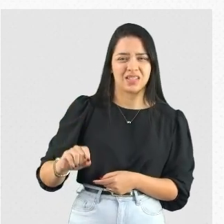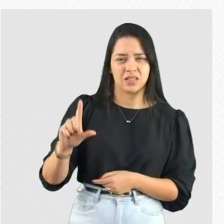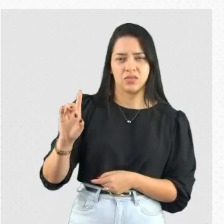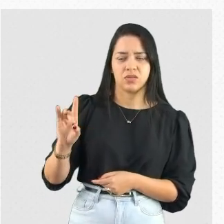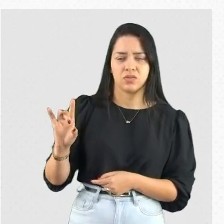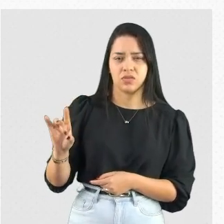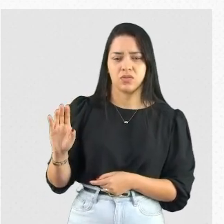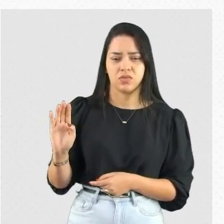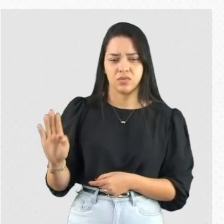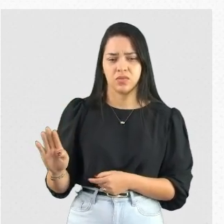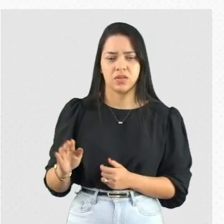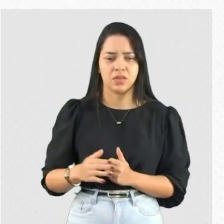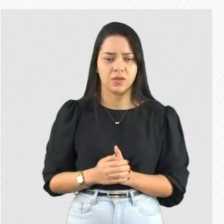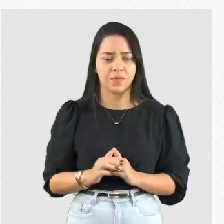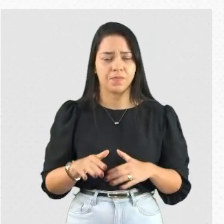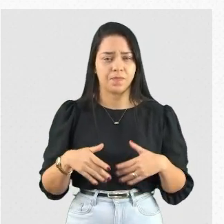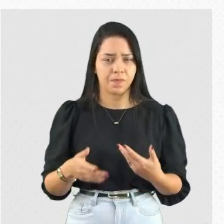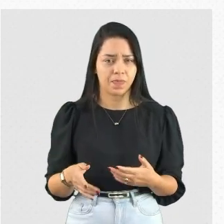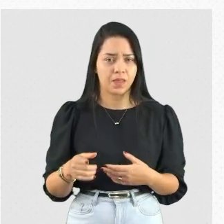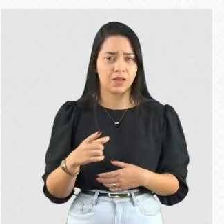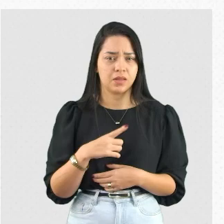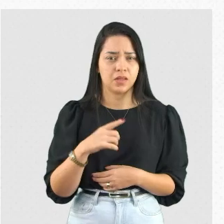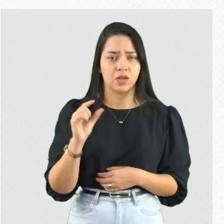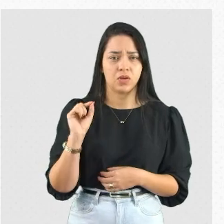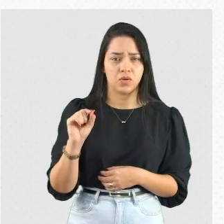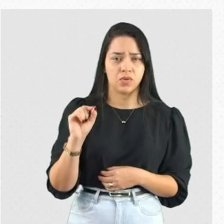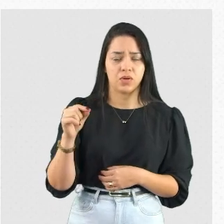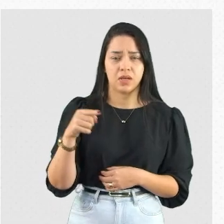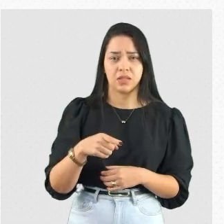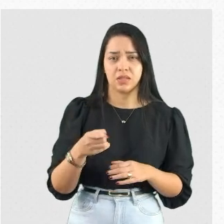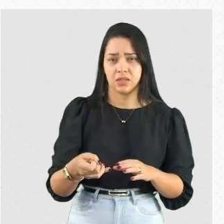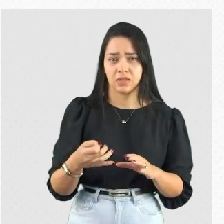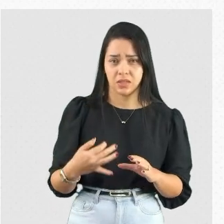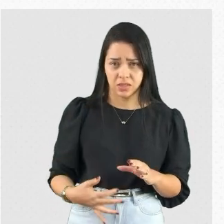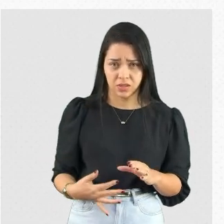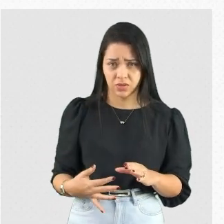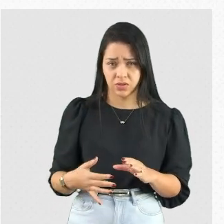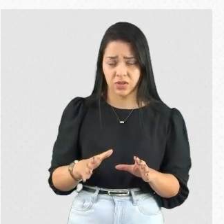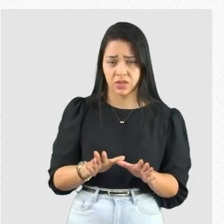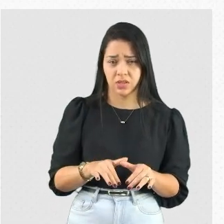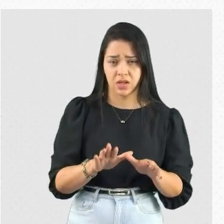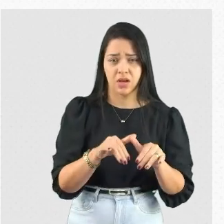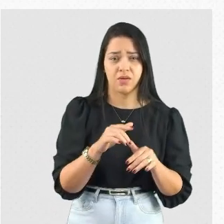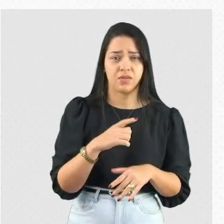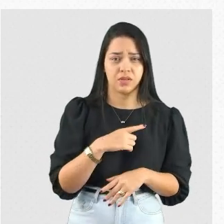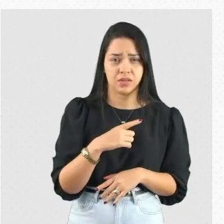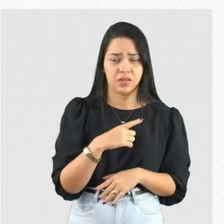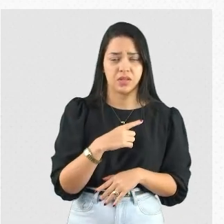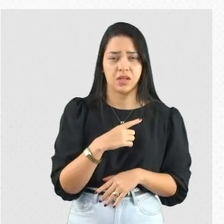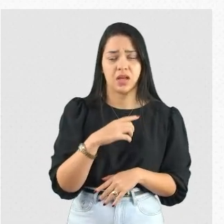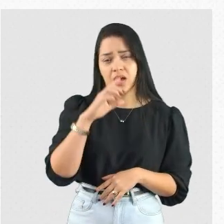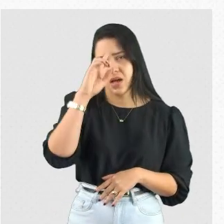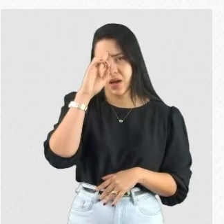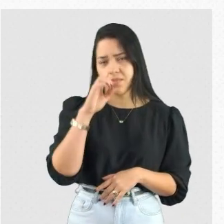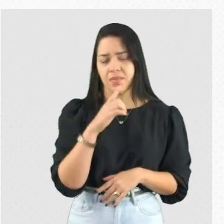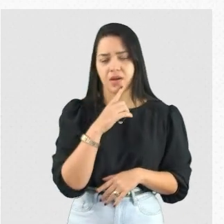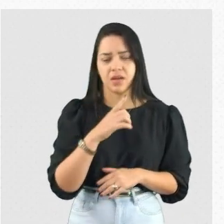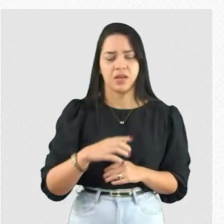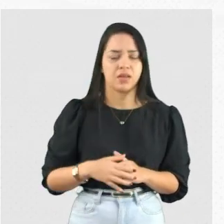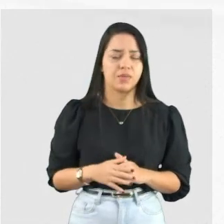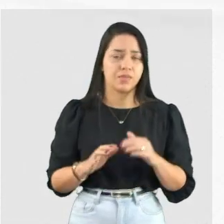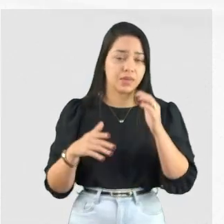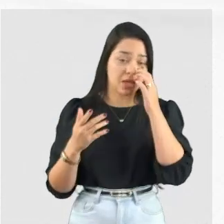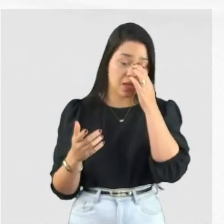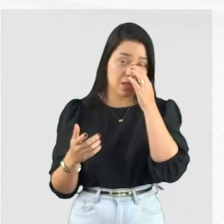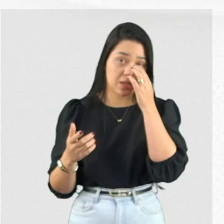com dominância, então eu tenho essa característica da ave ter a pelagem amarela, tá? E aí a